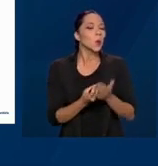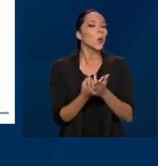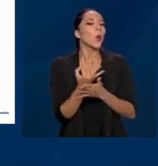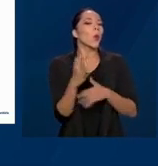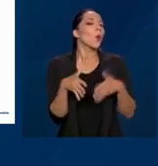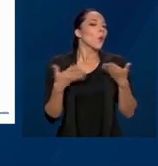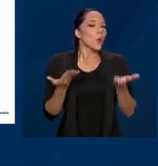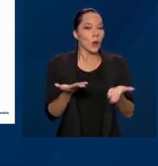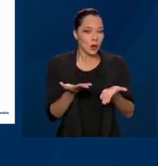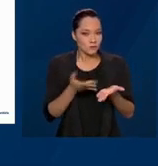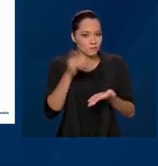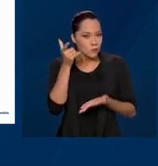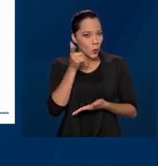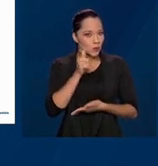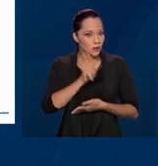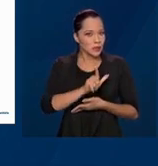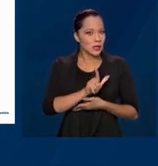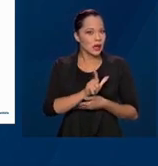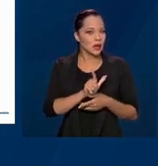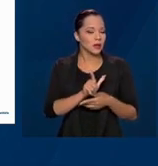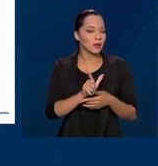vacina poderia ser